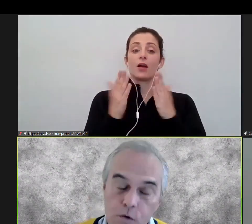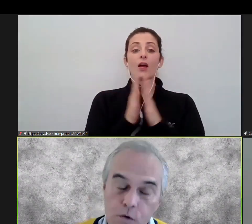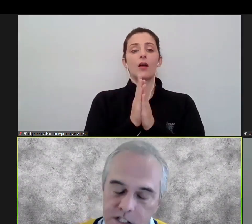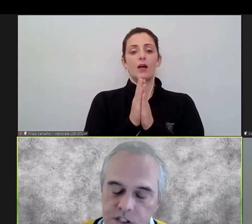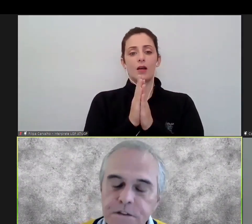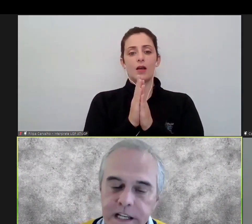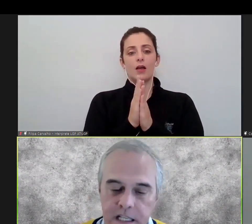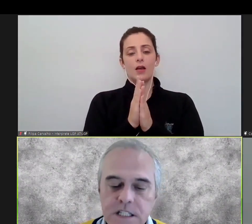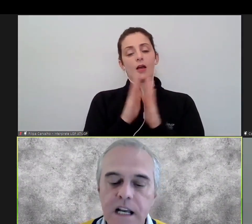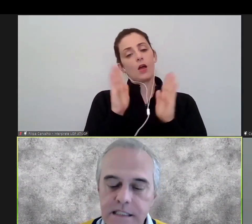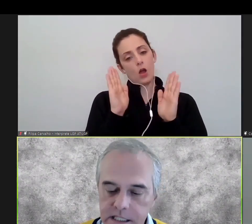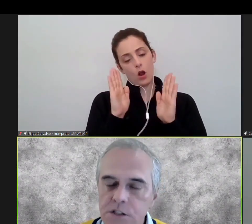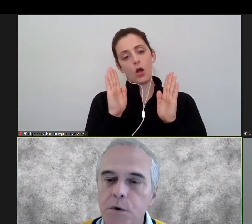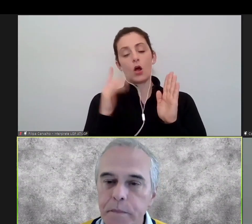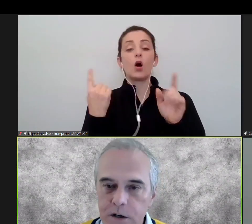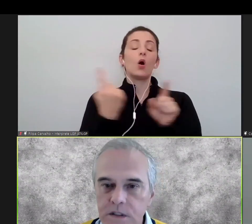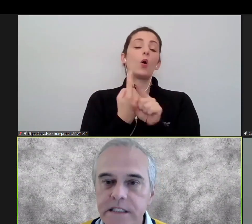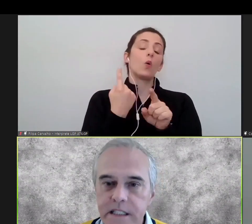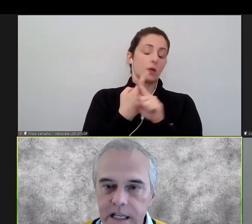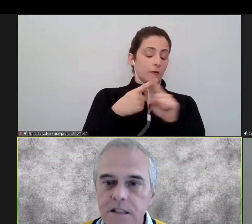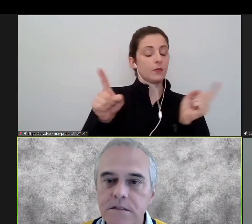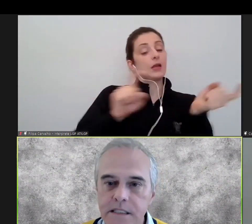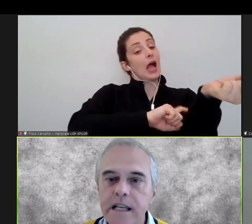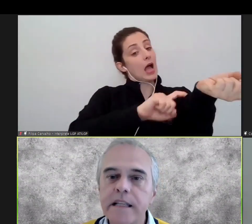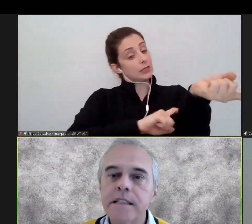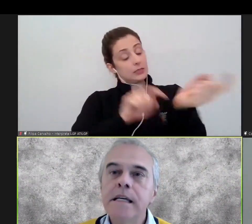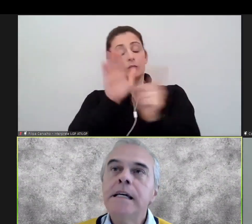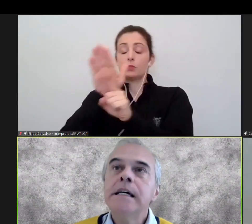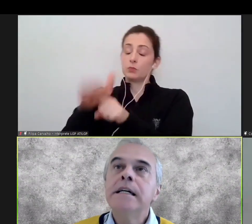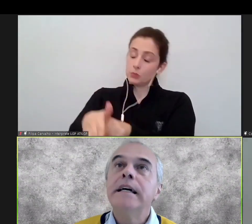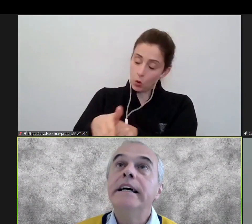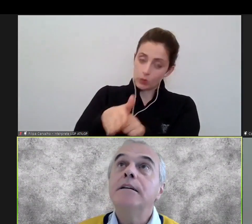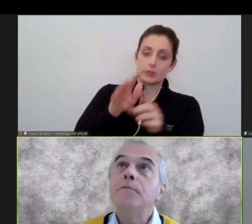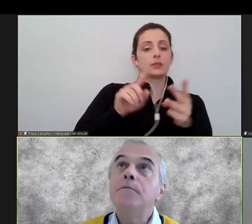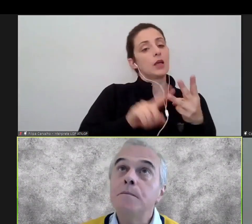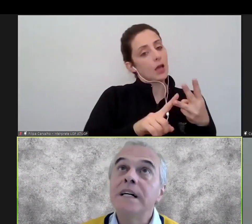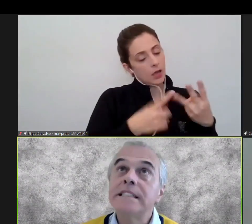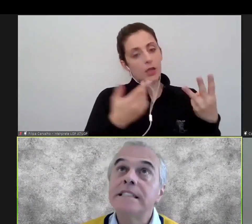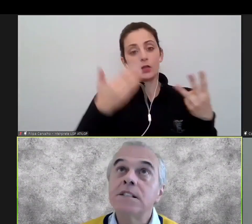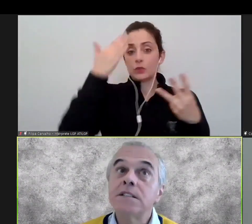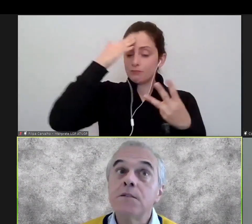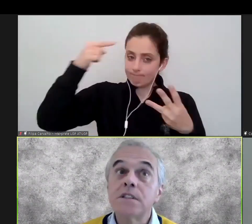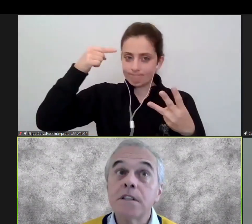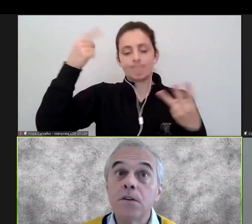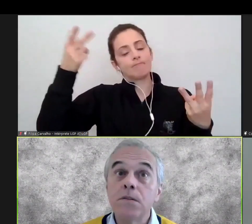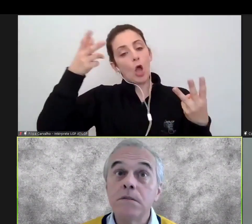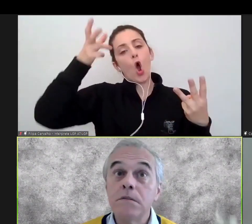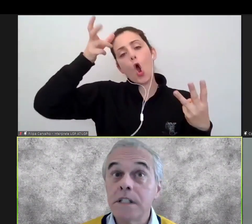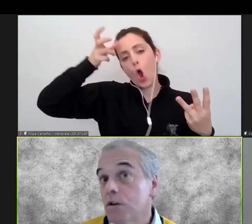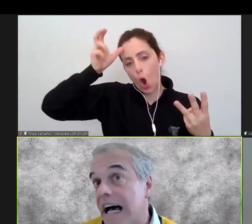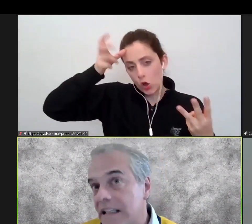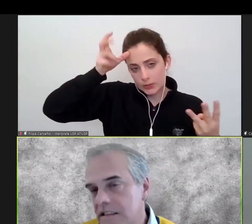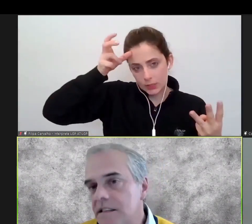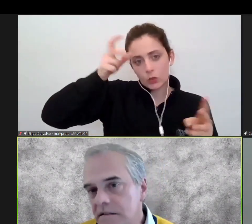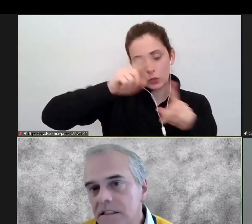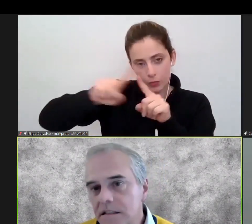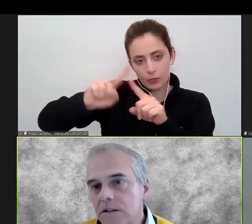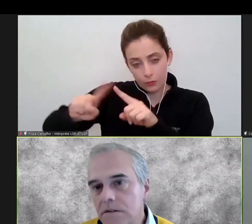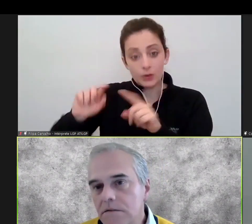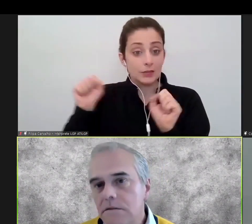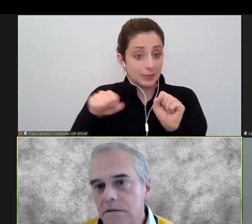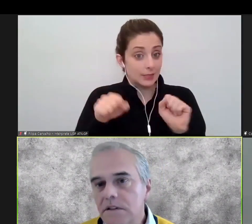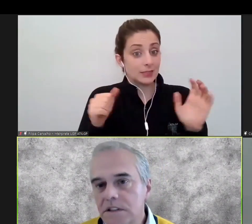são coisas diferentes, racismo, preconceito, etc., mas elas não estão isoladas,